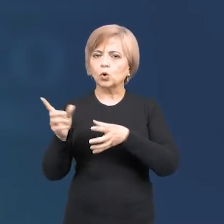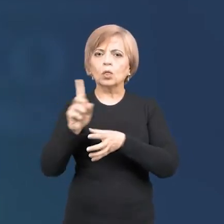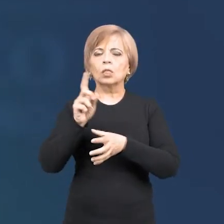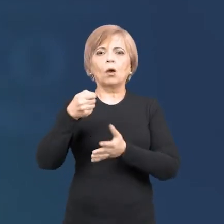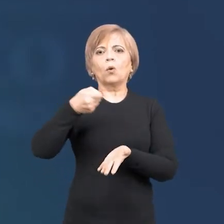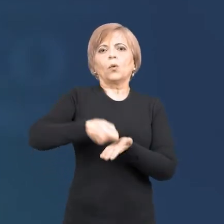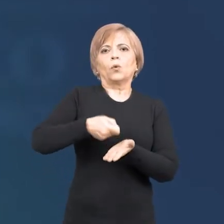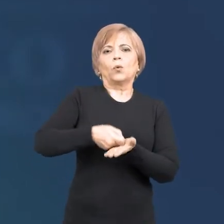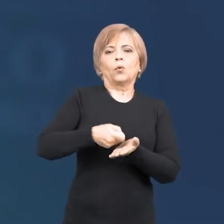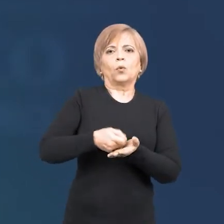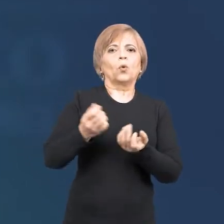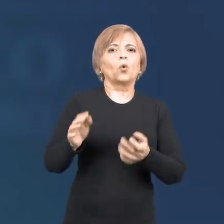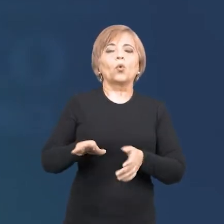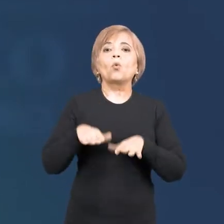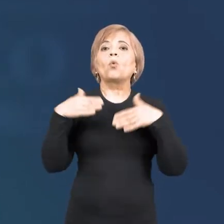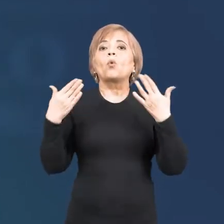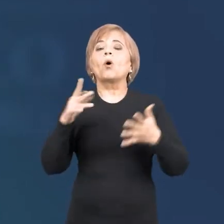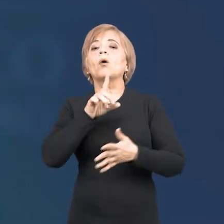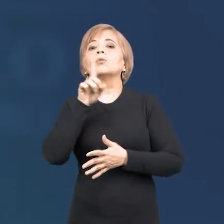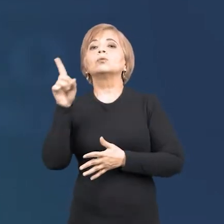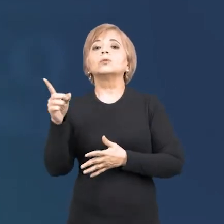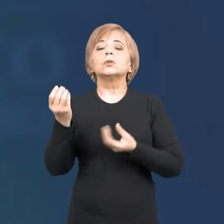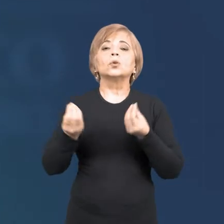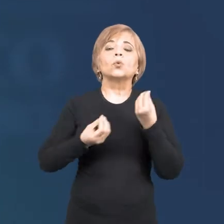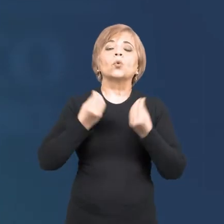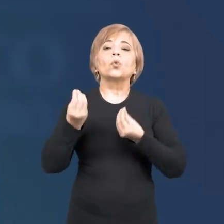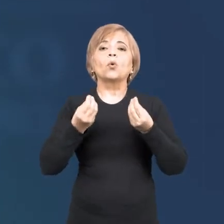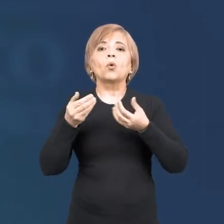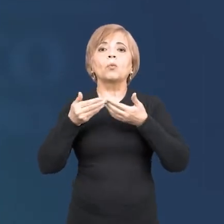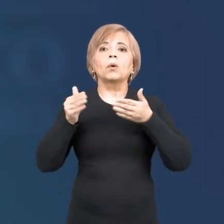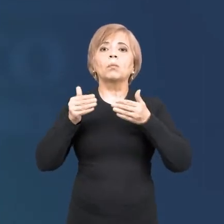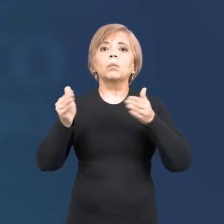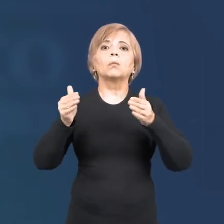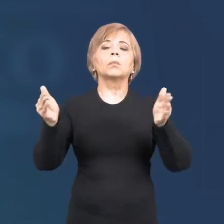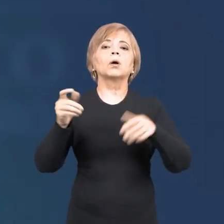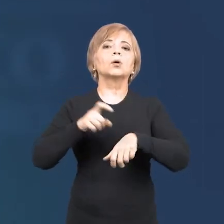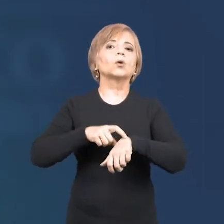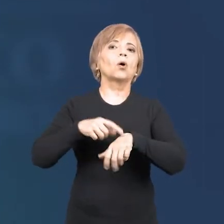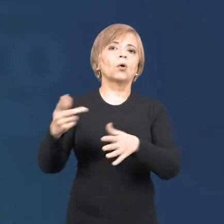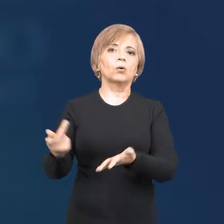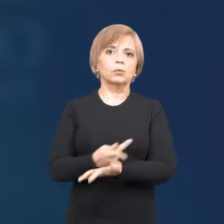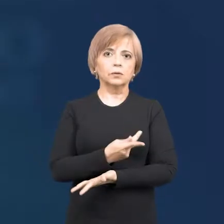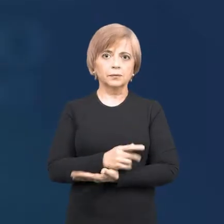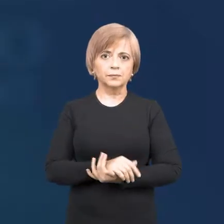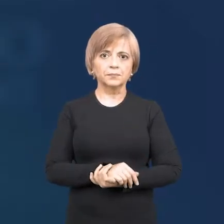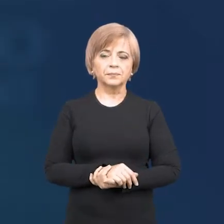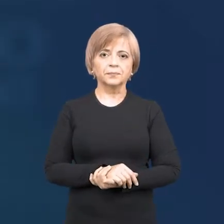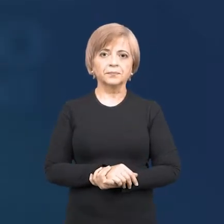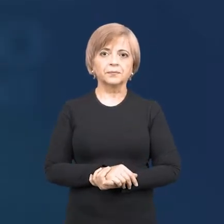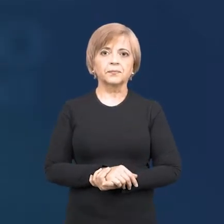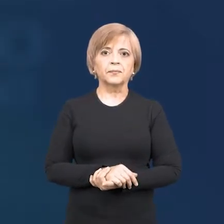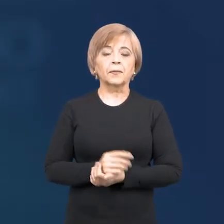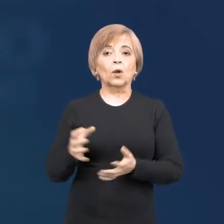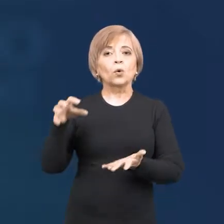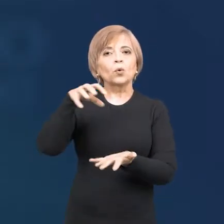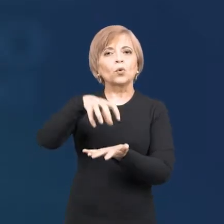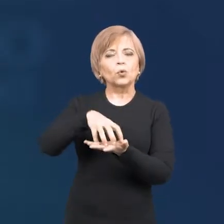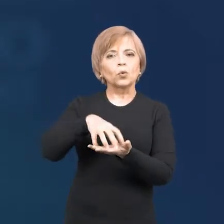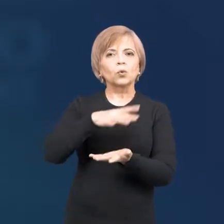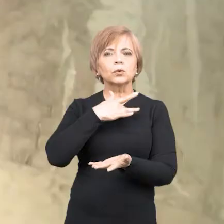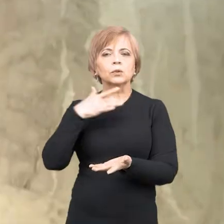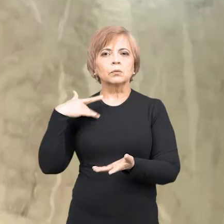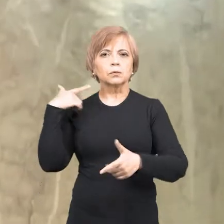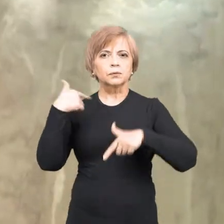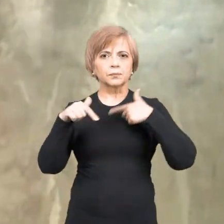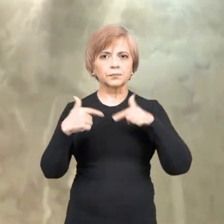fixou quais são exatamente as próximas fases e em que momento isso vai acontecer. O Núcleo de Saúde